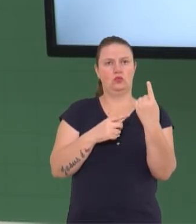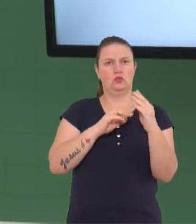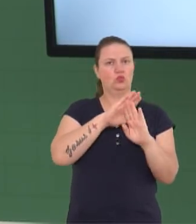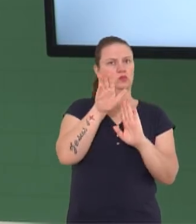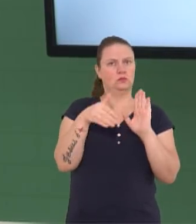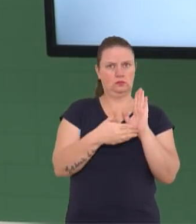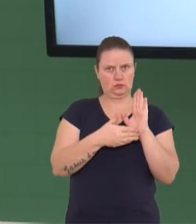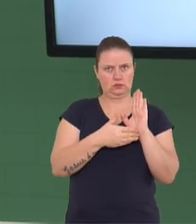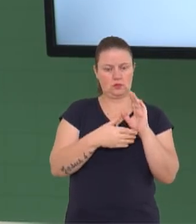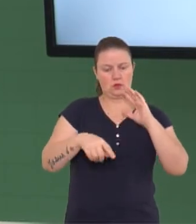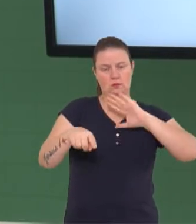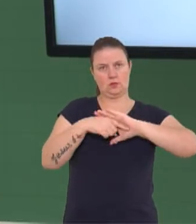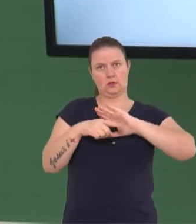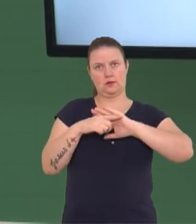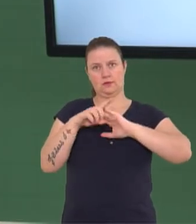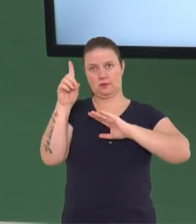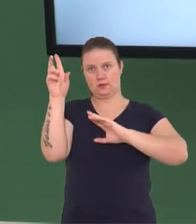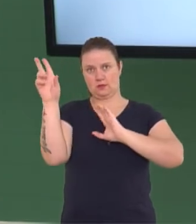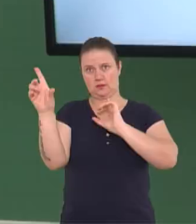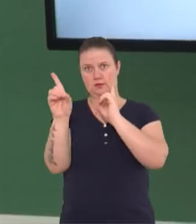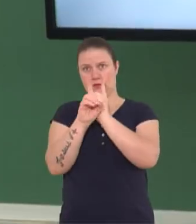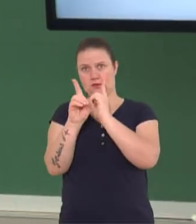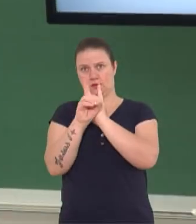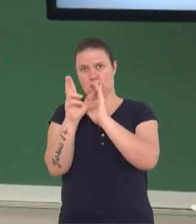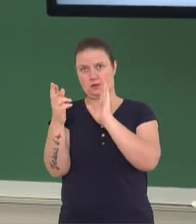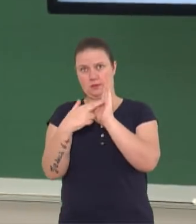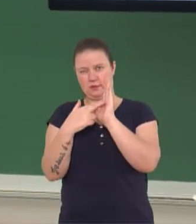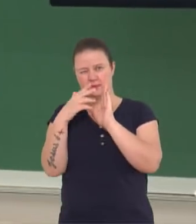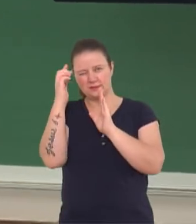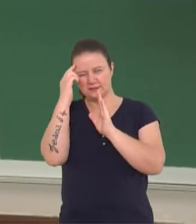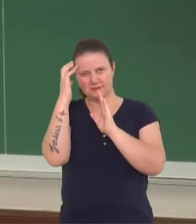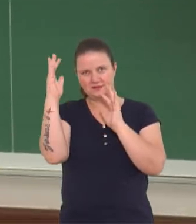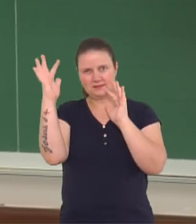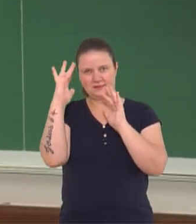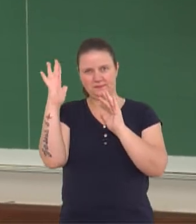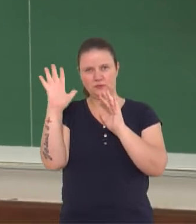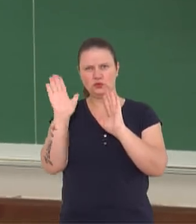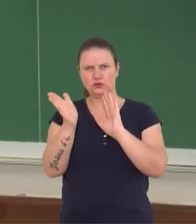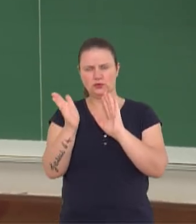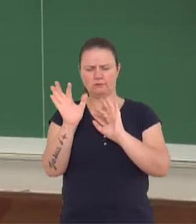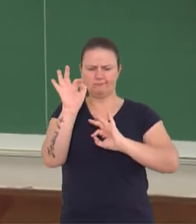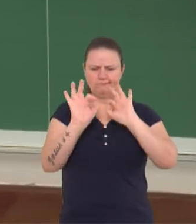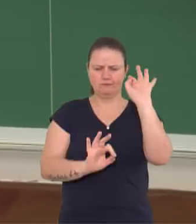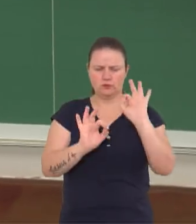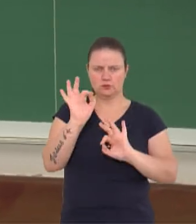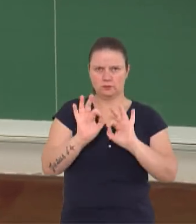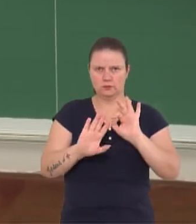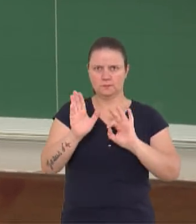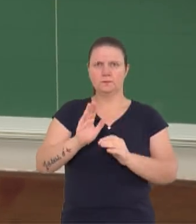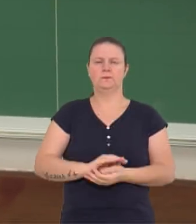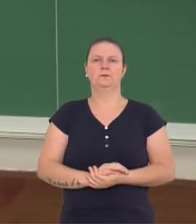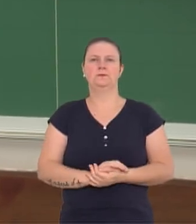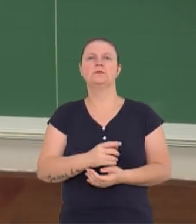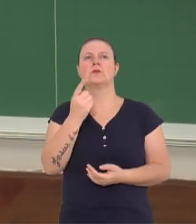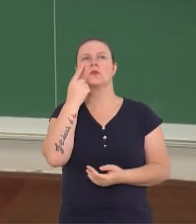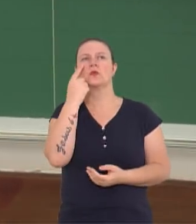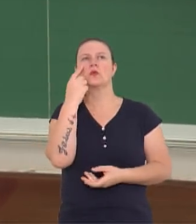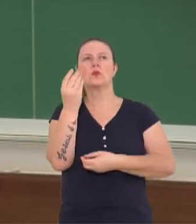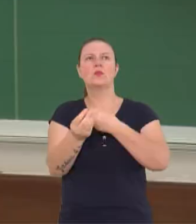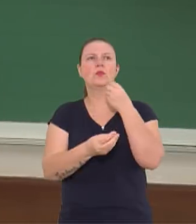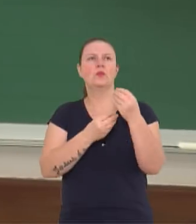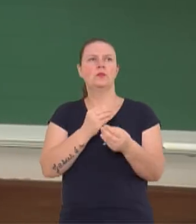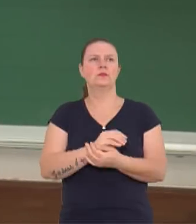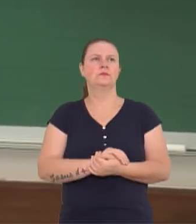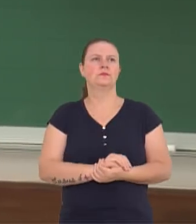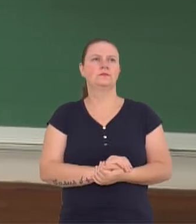menos aquele resultado, certo? Organizar o pensamento? Isso que vocês tinham pensado? Vamos ver como é que vai